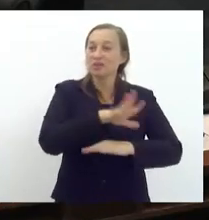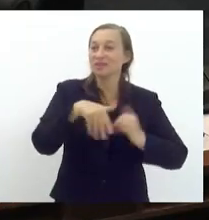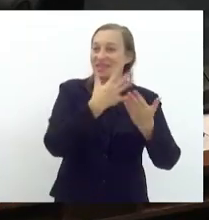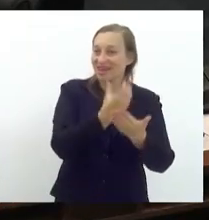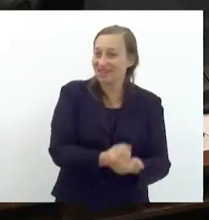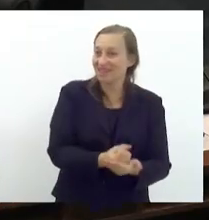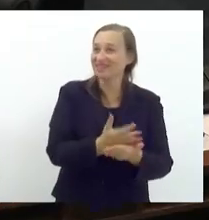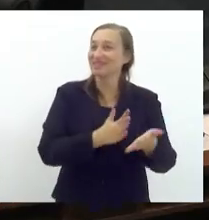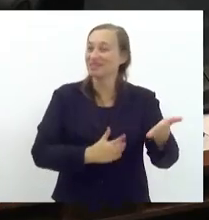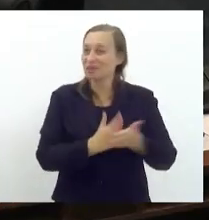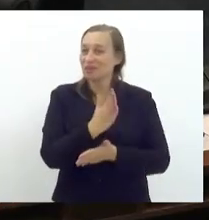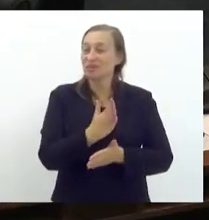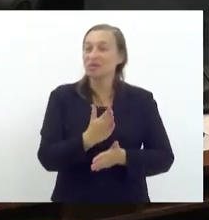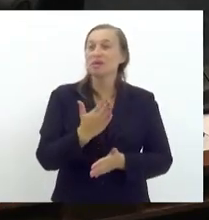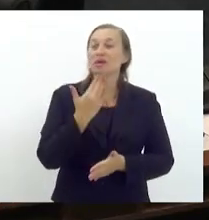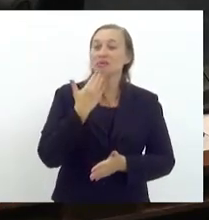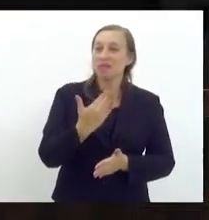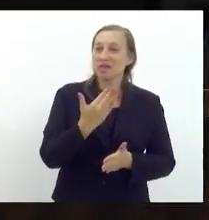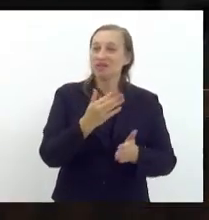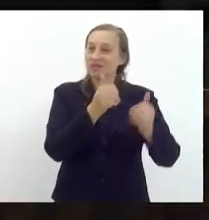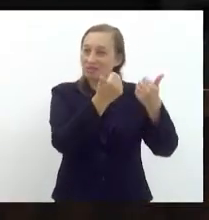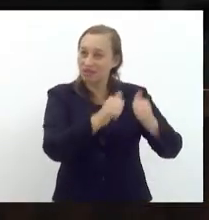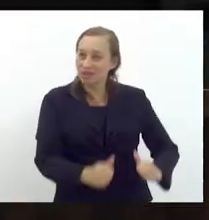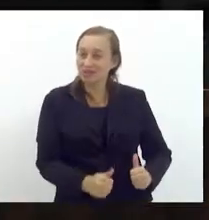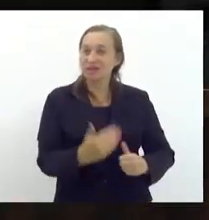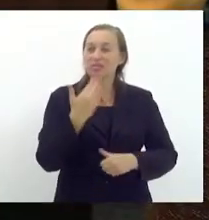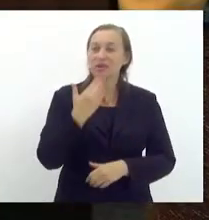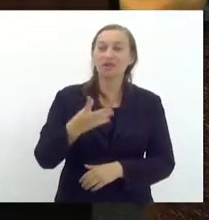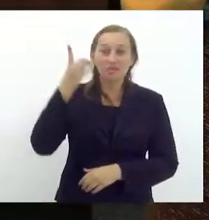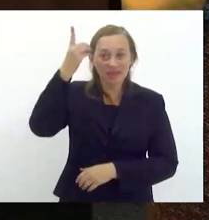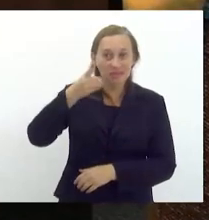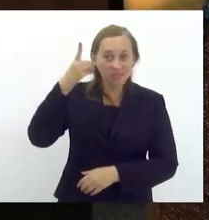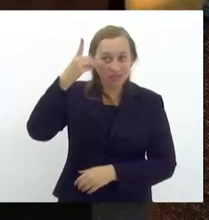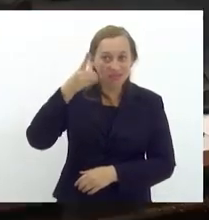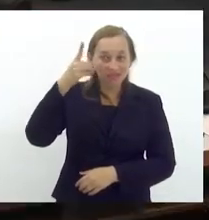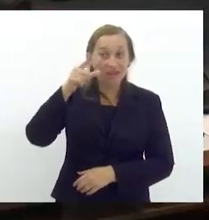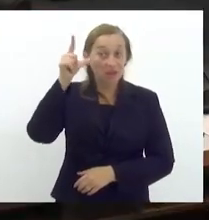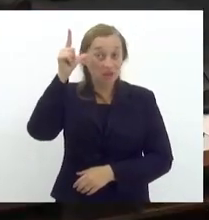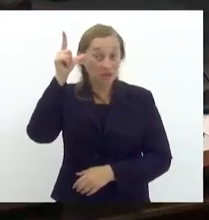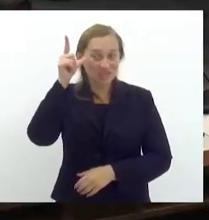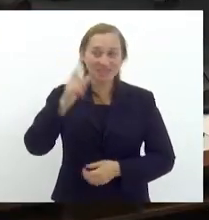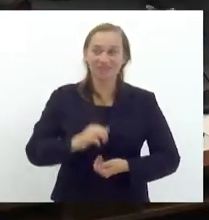aprovado verificação solicitado pela deputada Lucinha